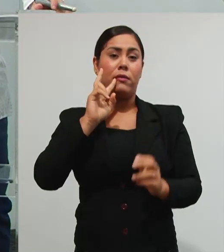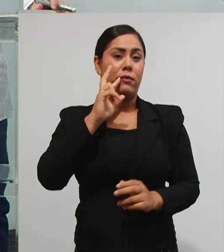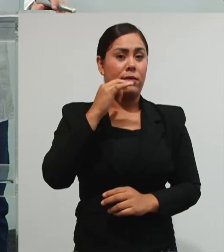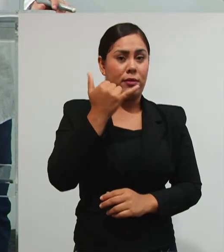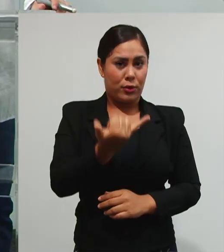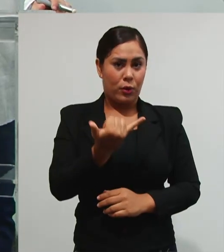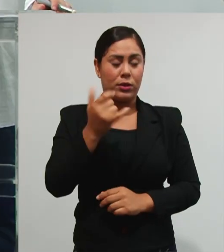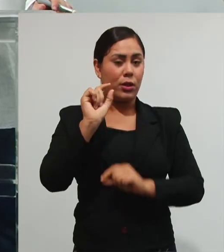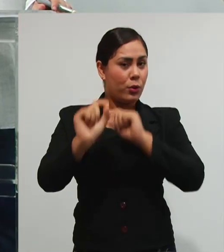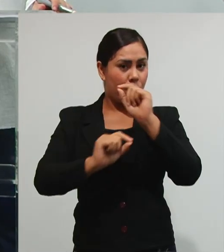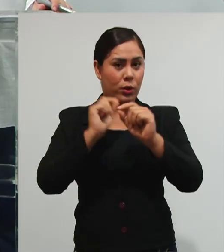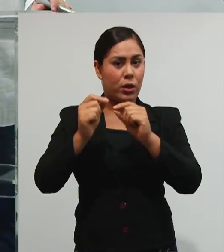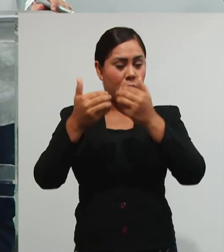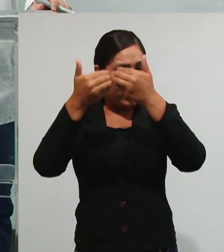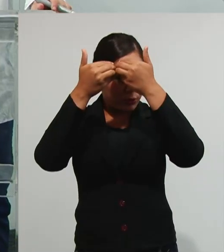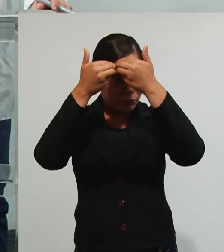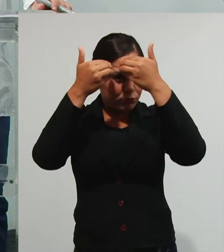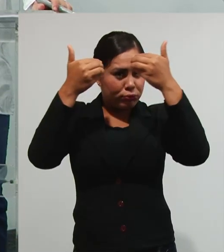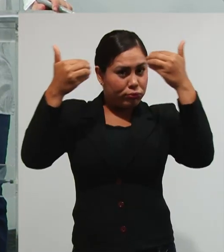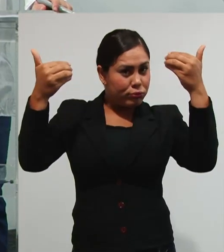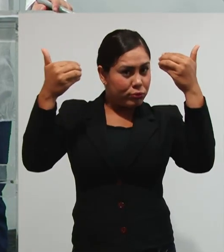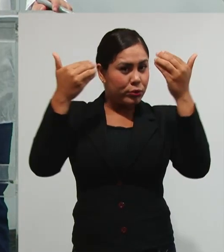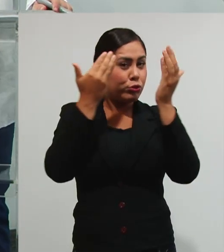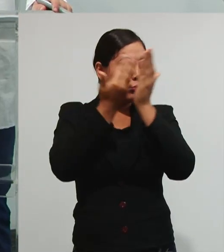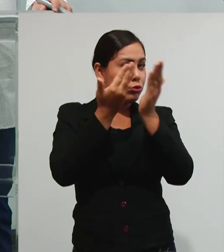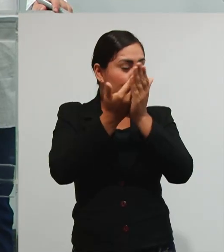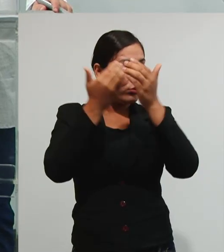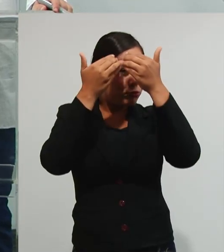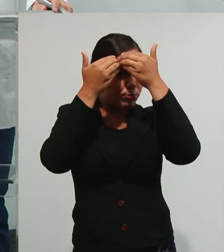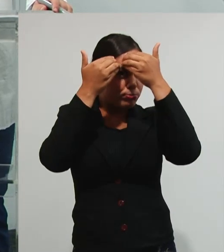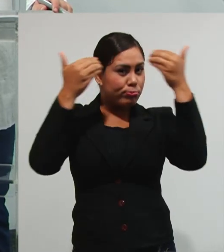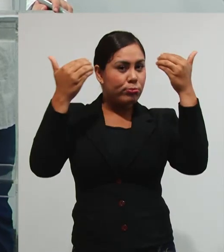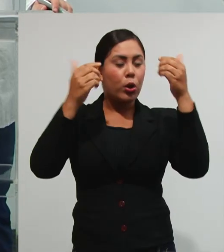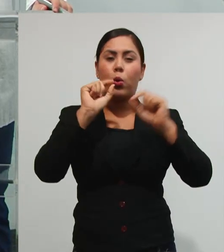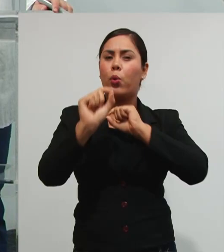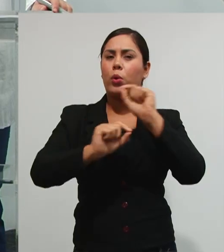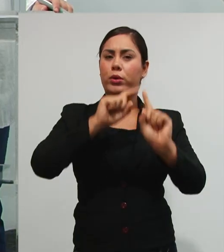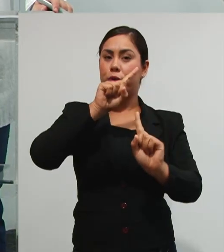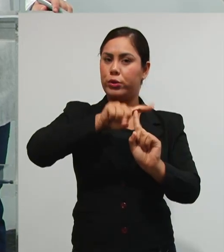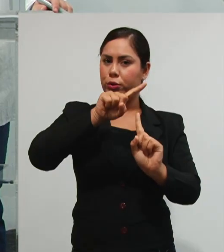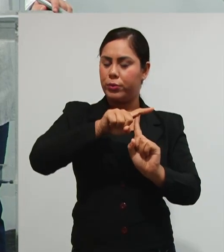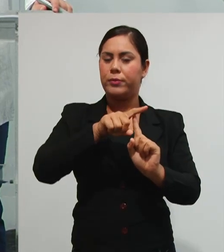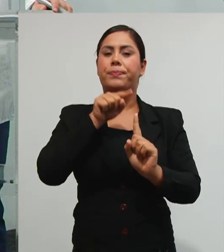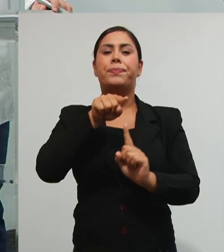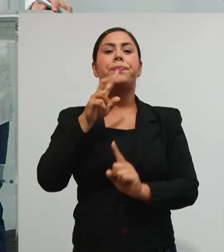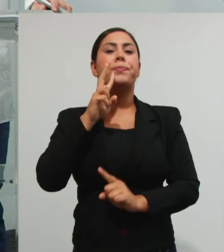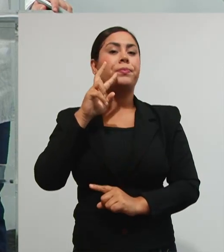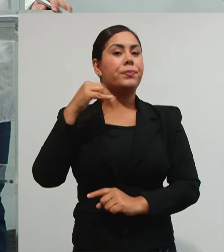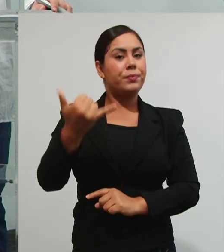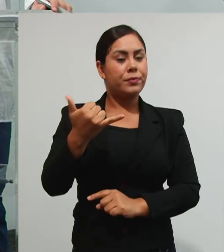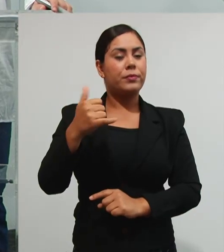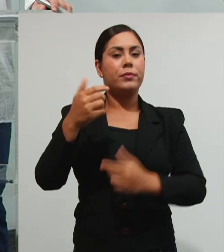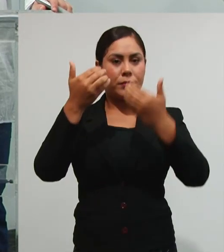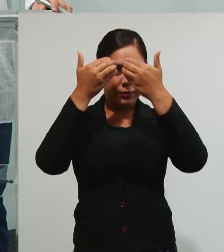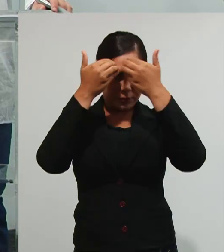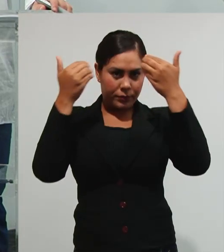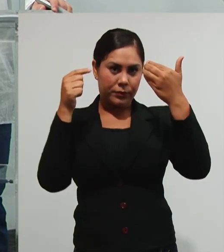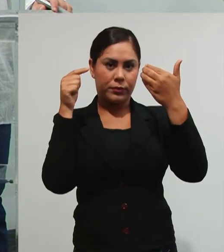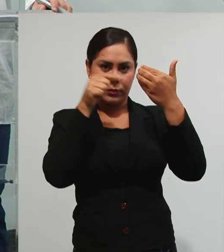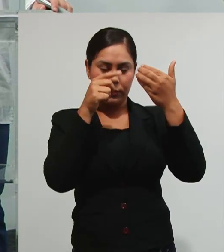dividia o estudo da mente em dois tipos de funções. Para Vygotsky existiam as